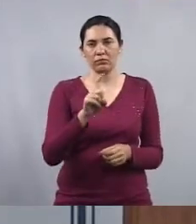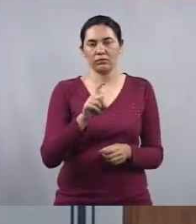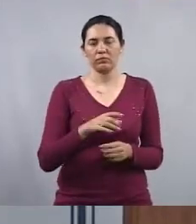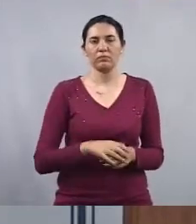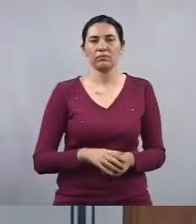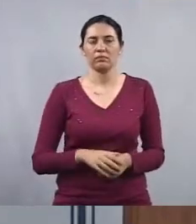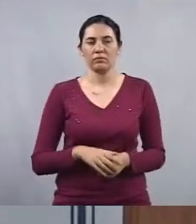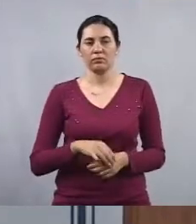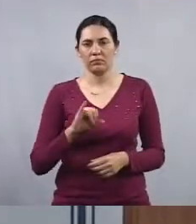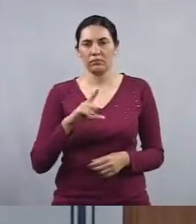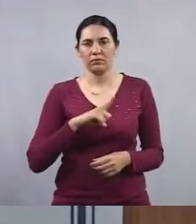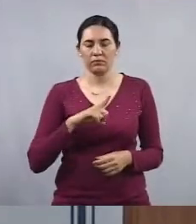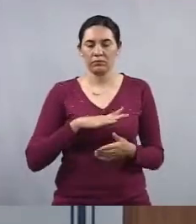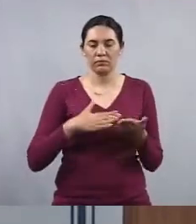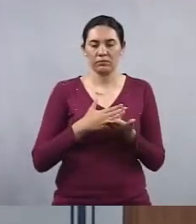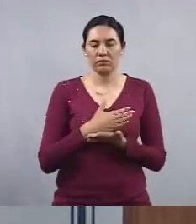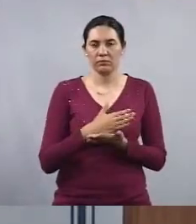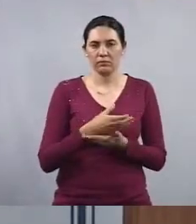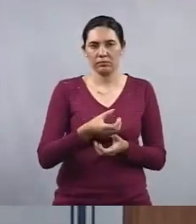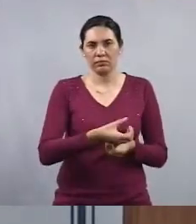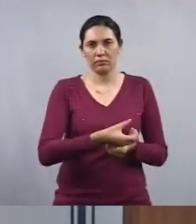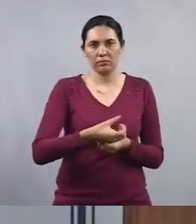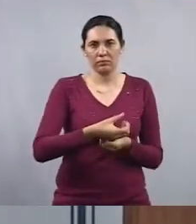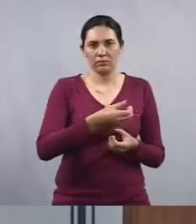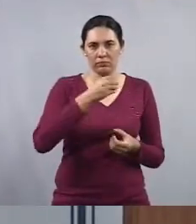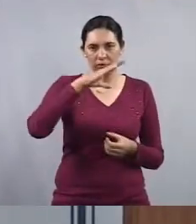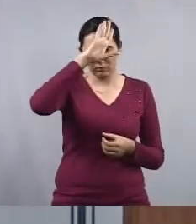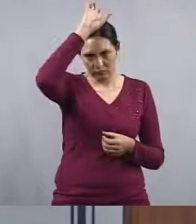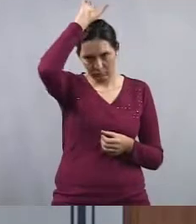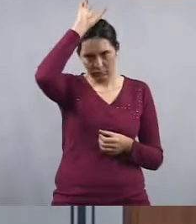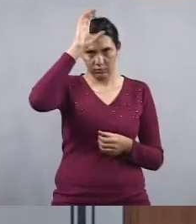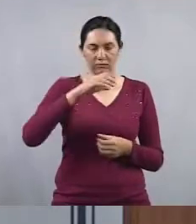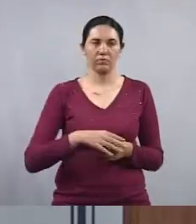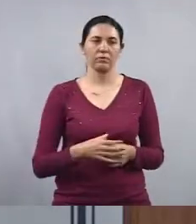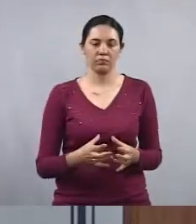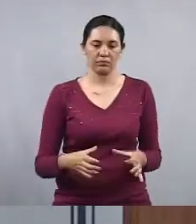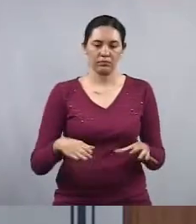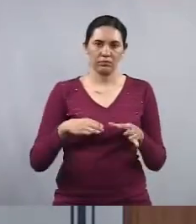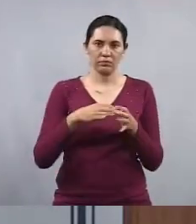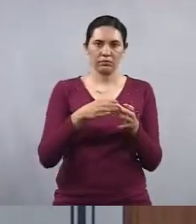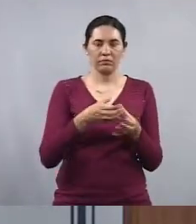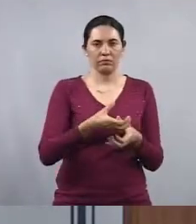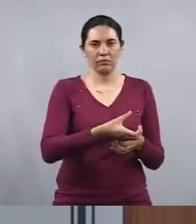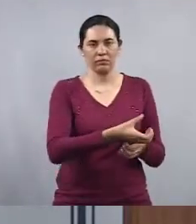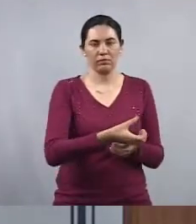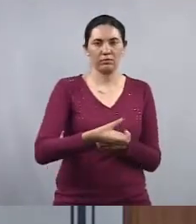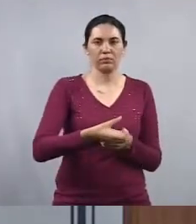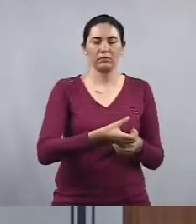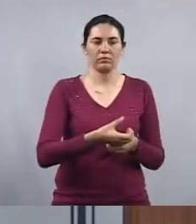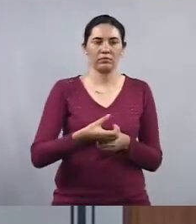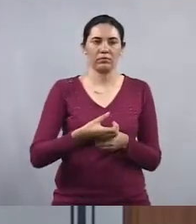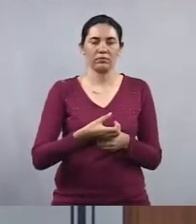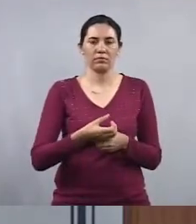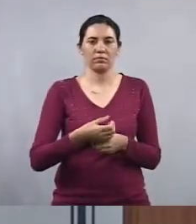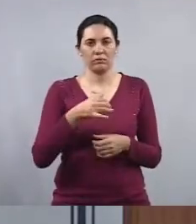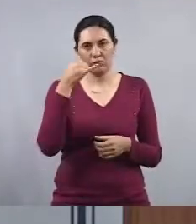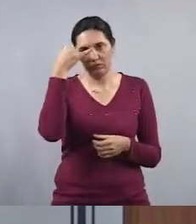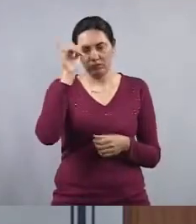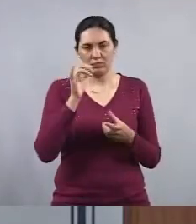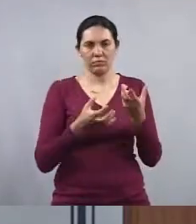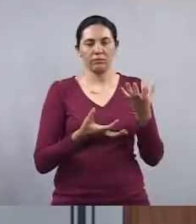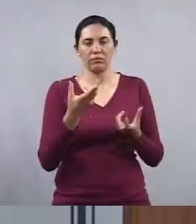Bombeiros para situações de emergência, como incêndios, como apontou o Tribunal de